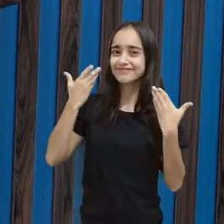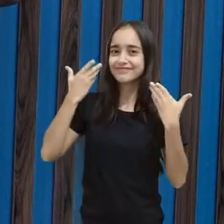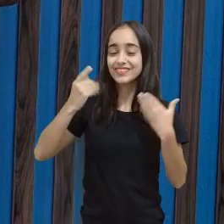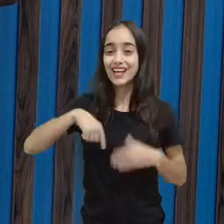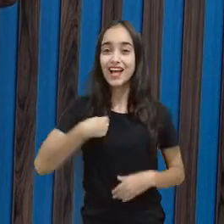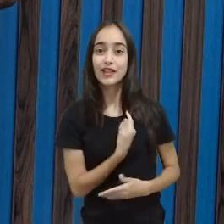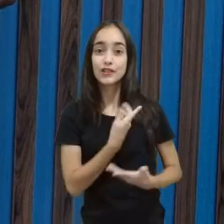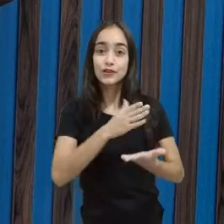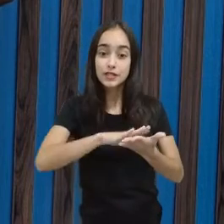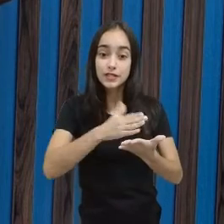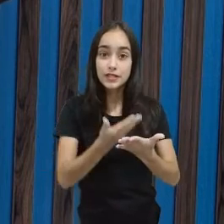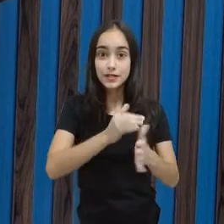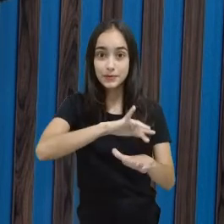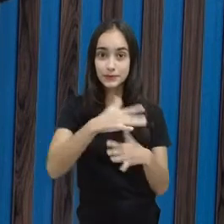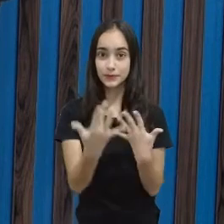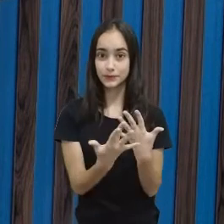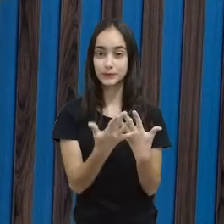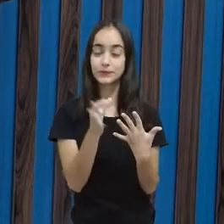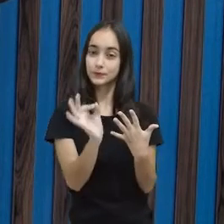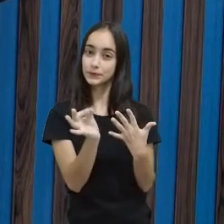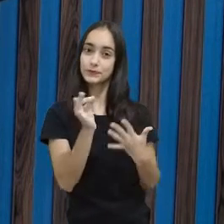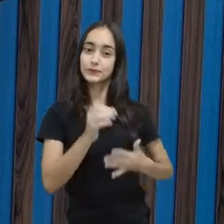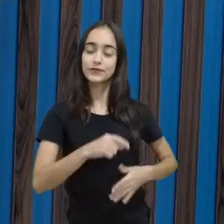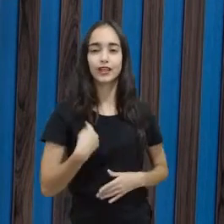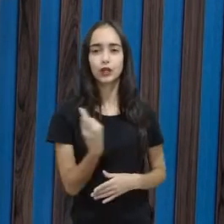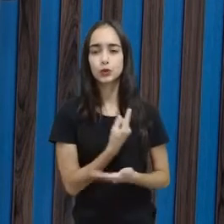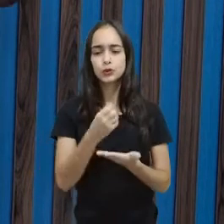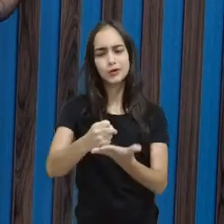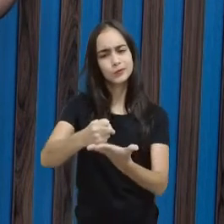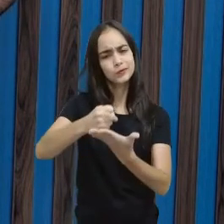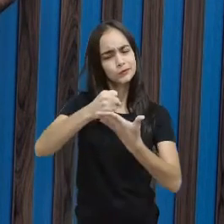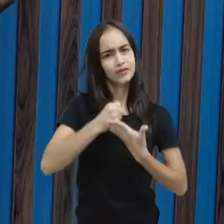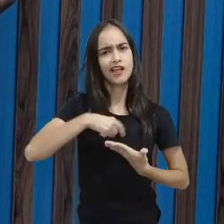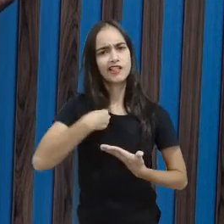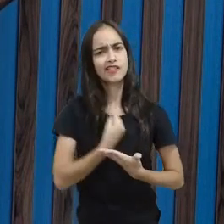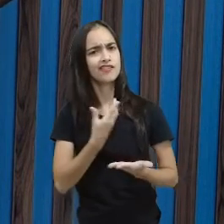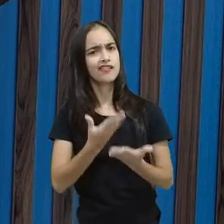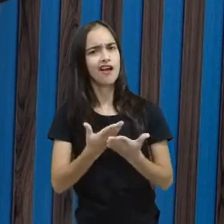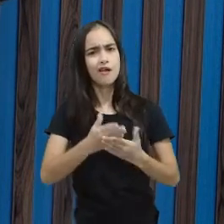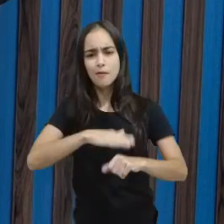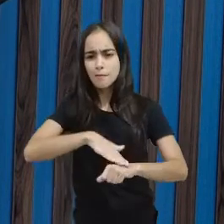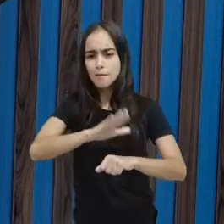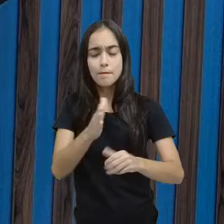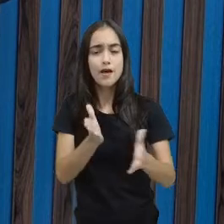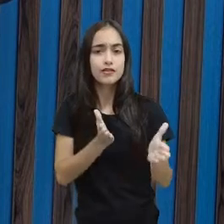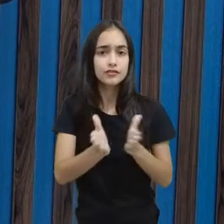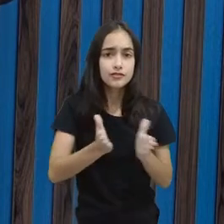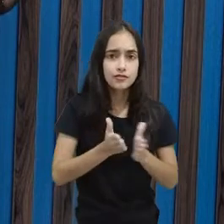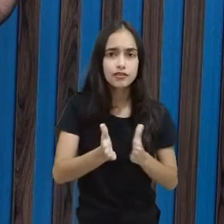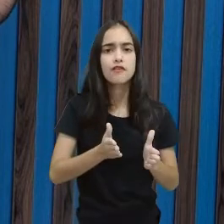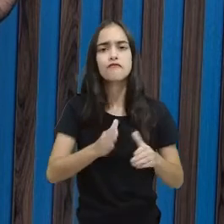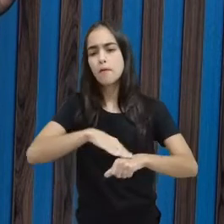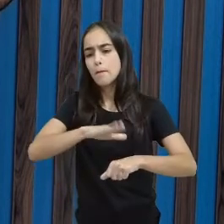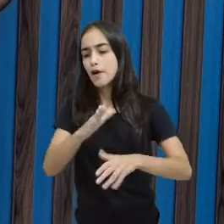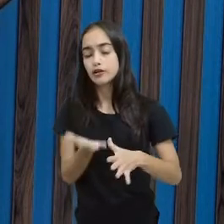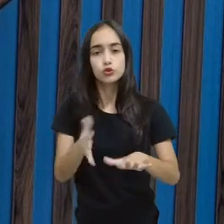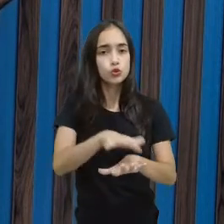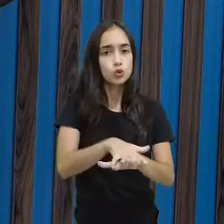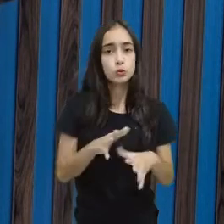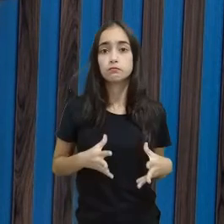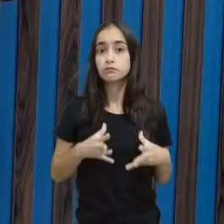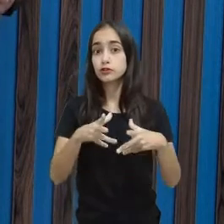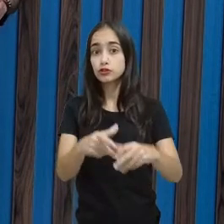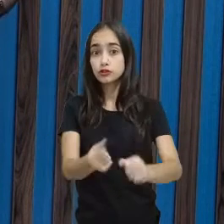nossa intérprete de Libras, que nos ajuda para que nossas aulas se tornem mais acessíveis para todos e